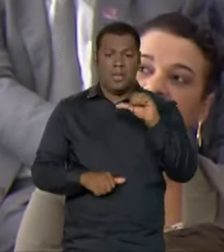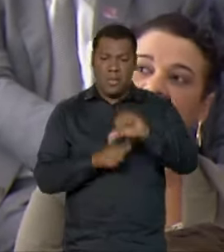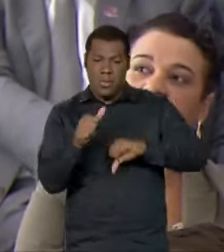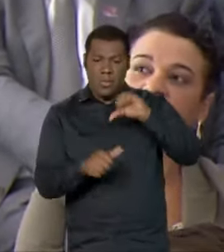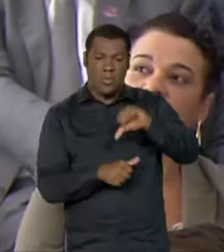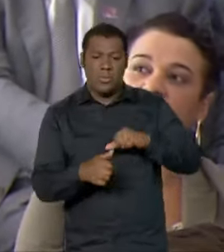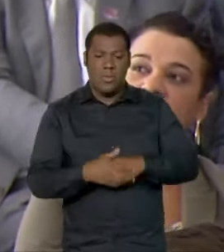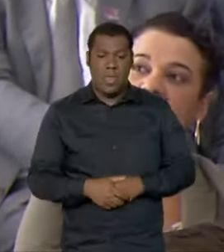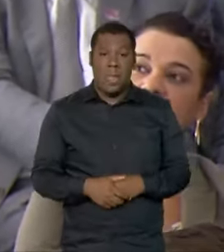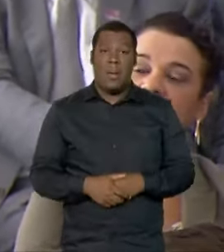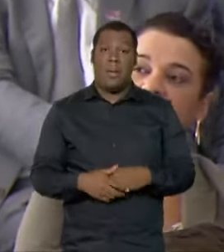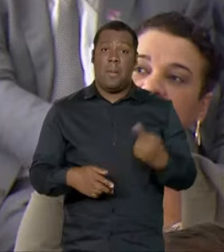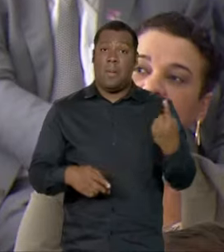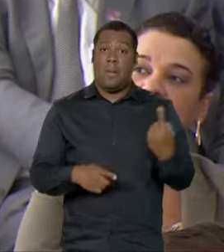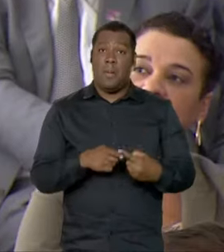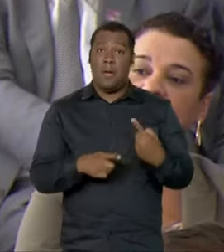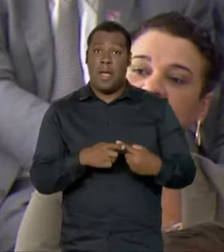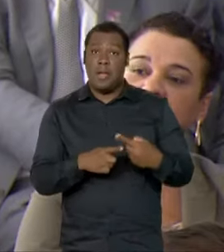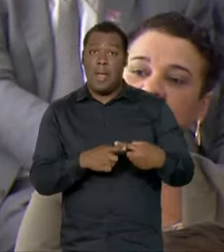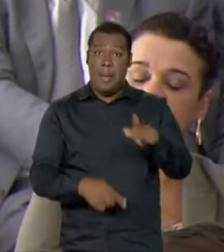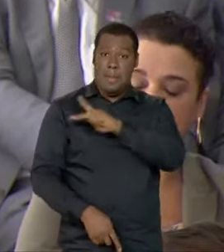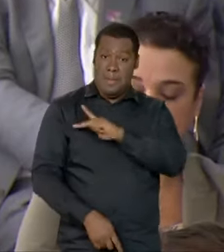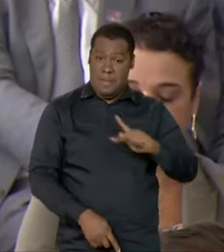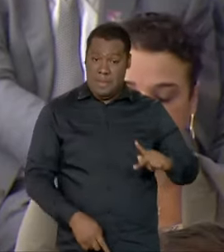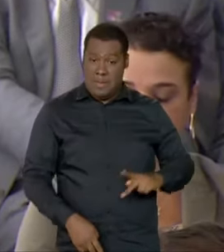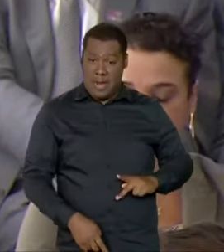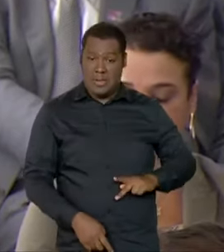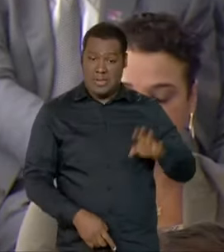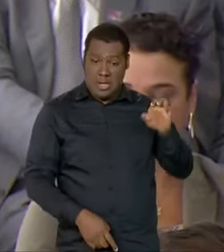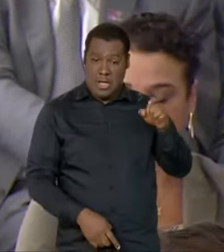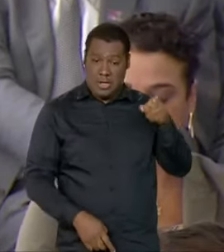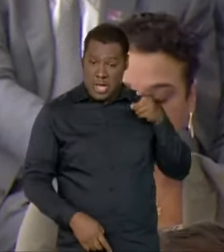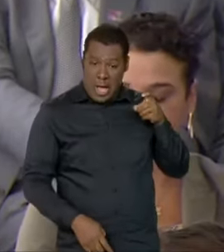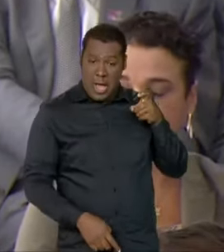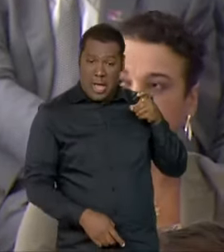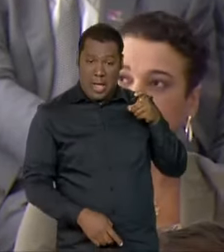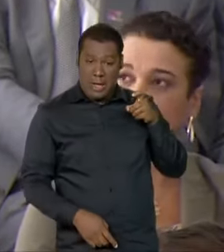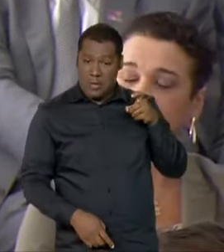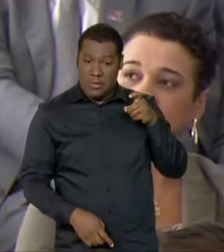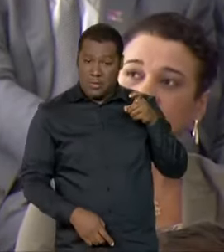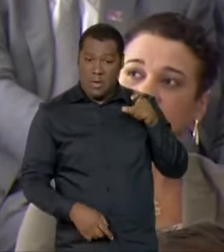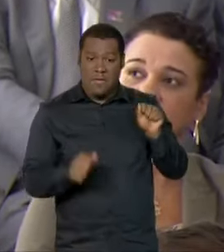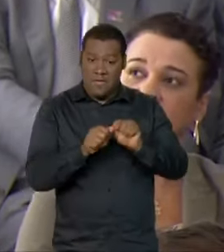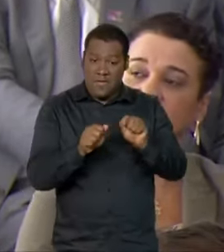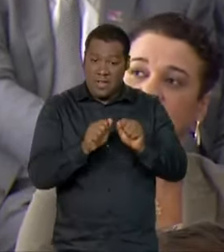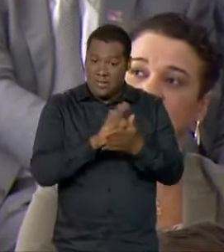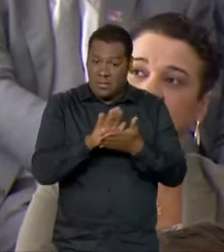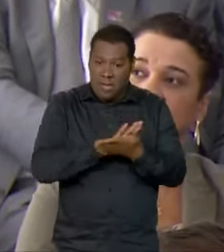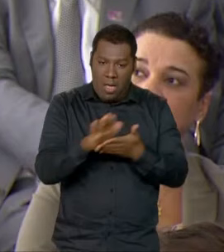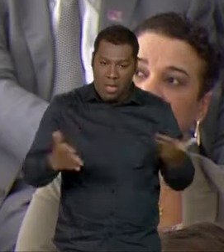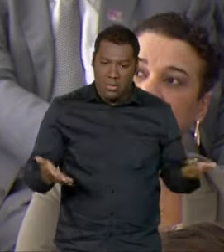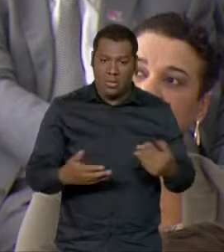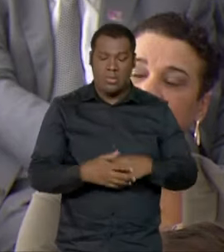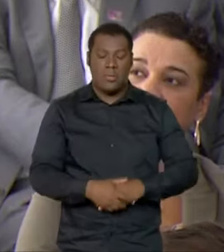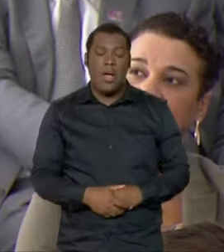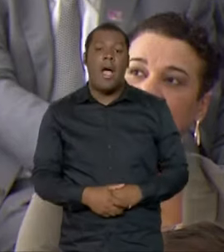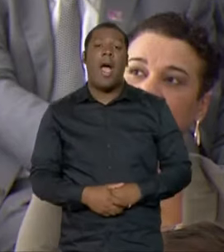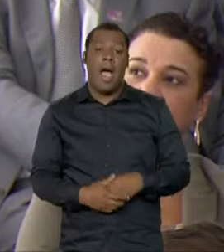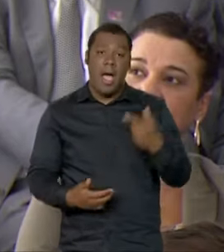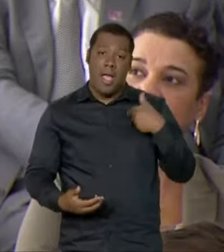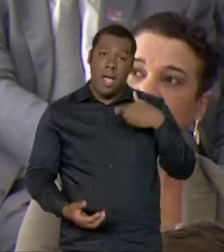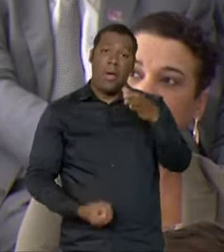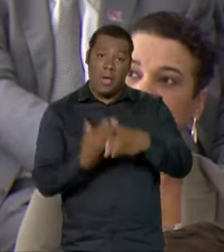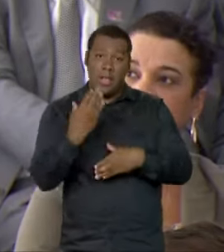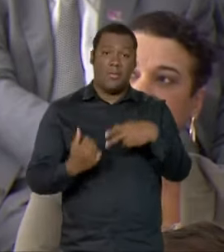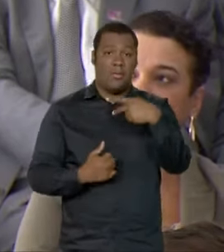porque o outro não deixou nada nem para pagar as dívidas dele. Então, nós tivemos que fazer uma PEC da transição.